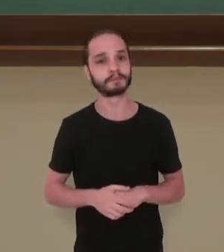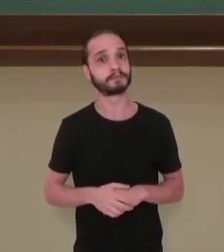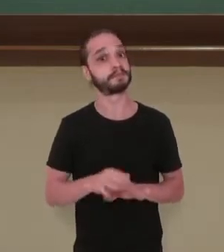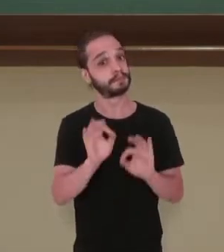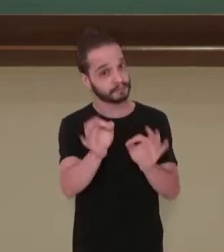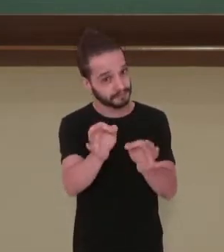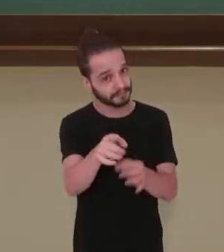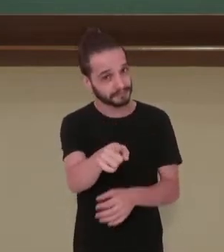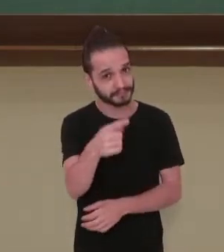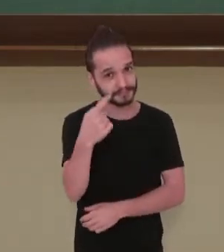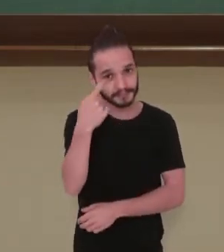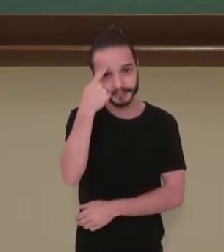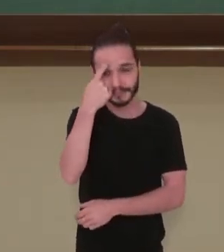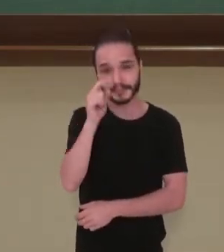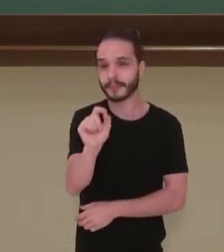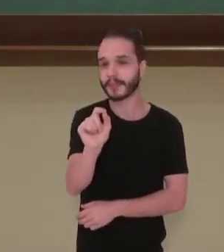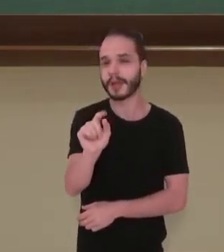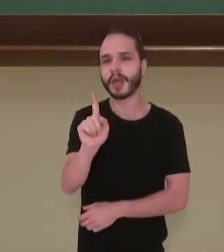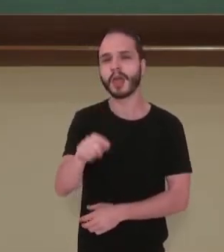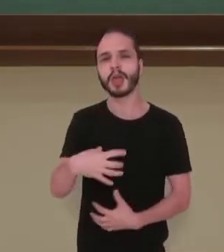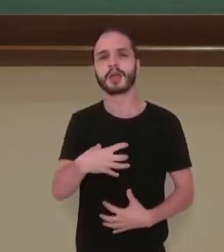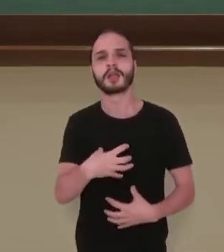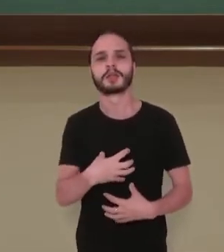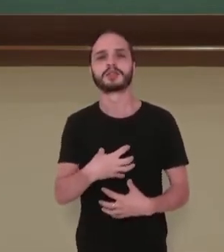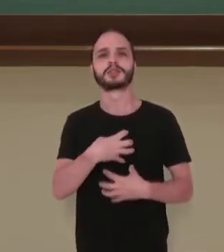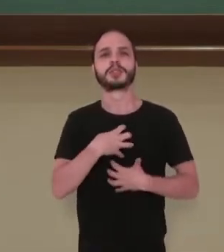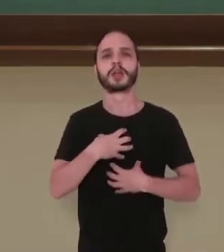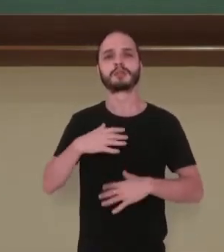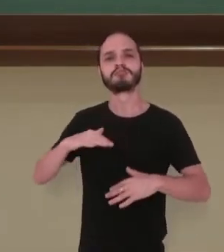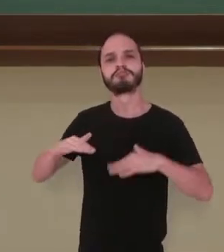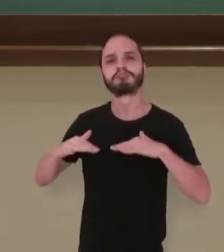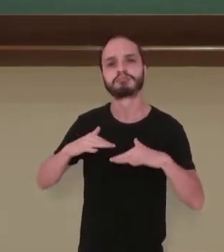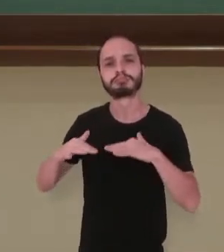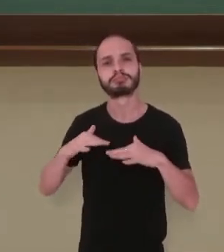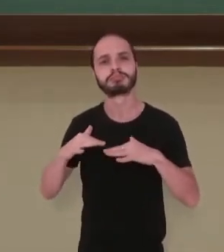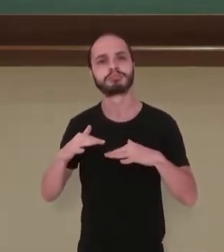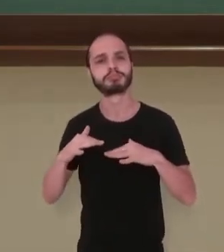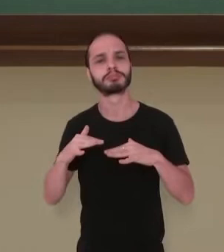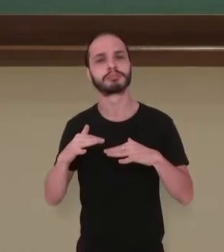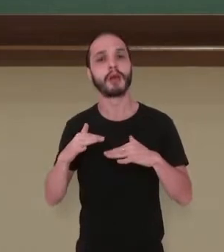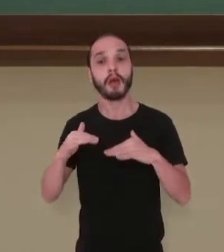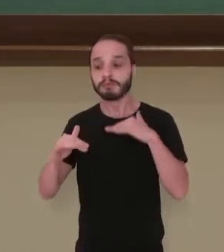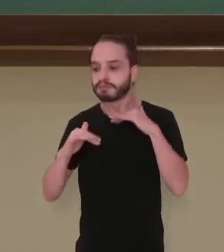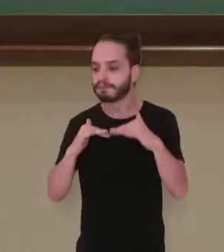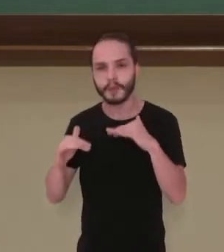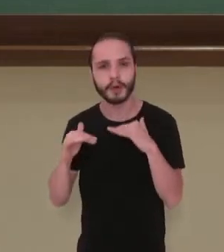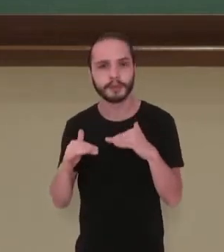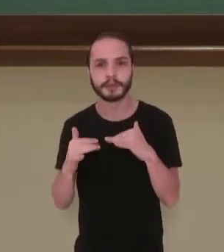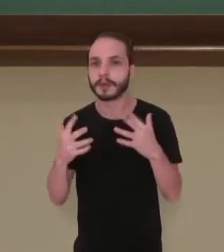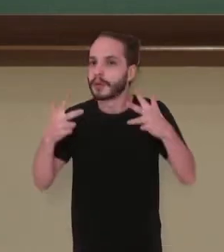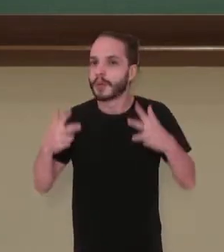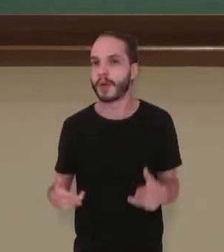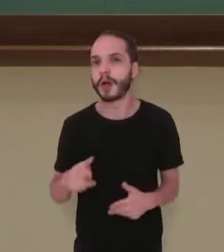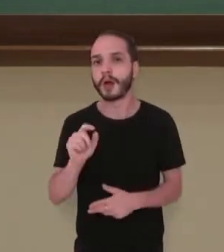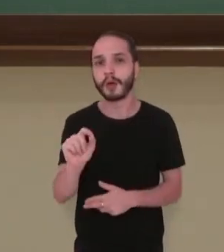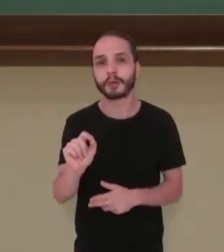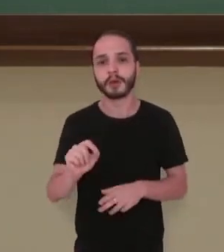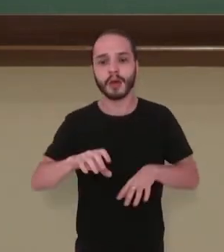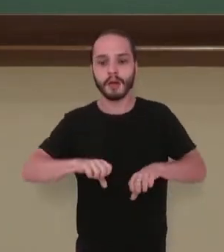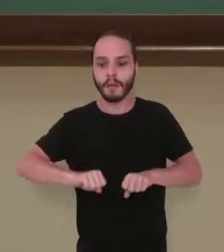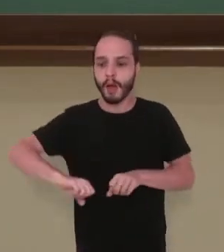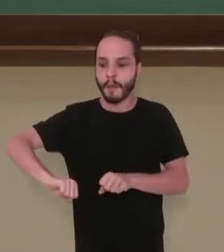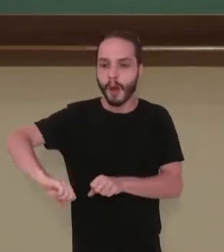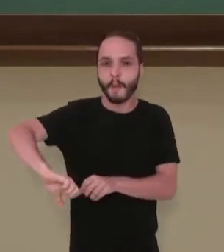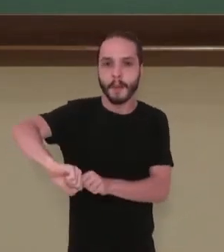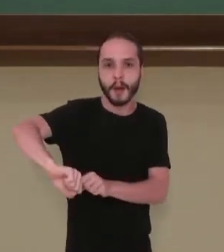Exatamente o que você pensou. Sugere um movimento. E é um movimento como se eles estivessem fazendo o quê? Girando